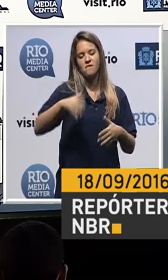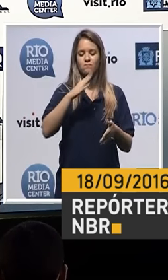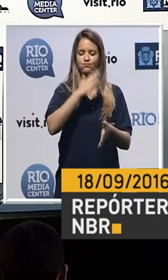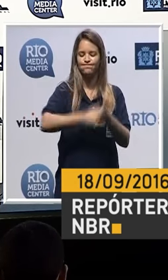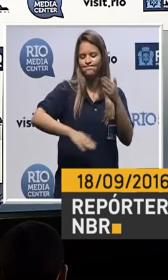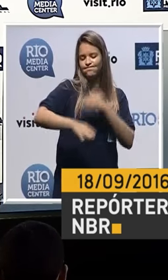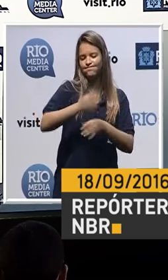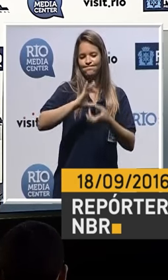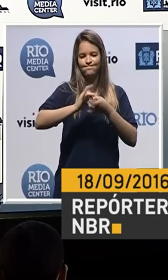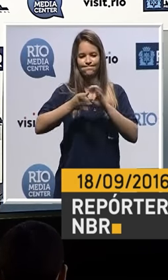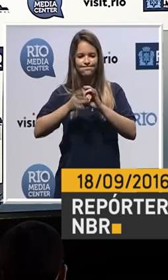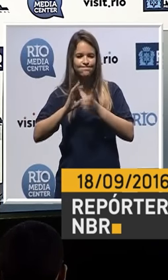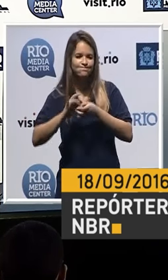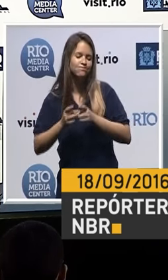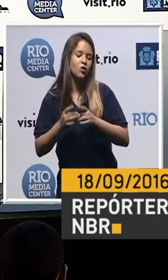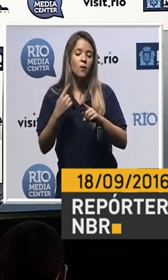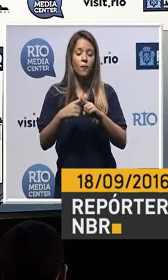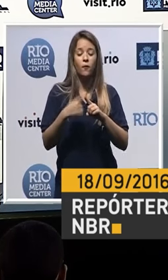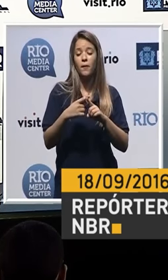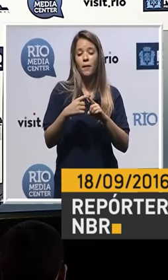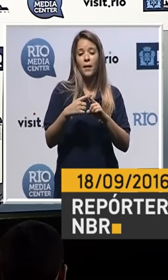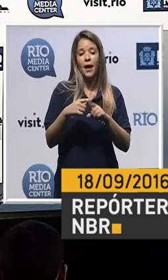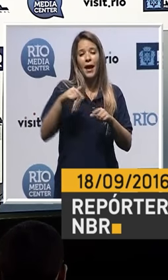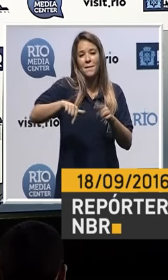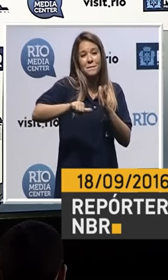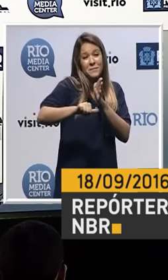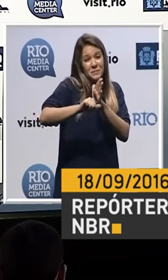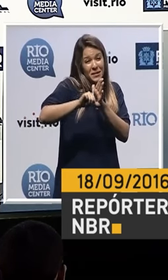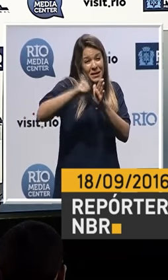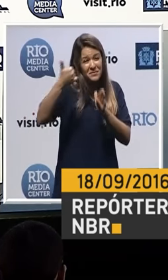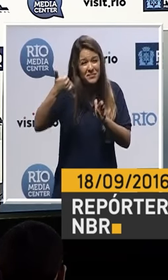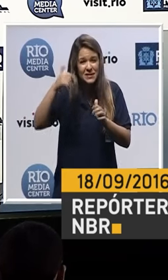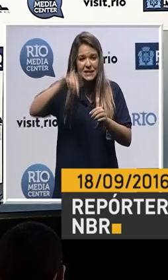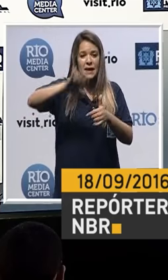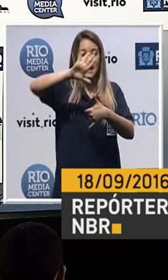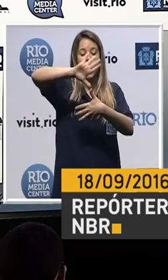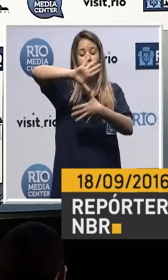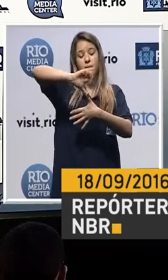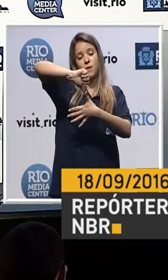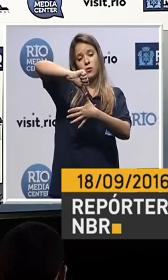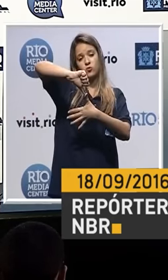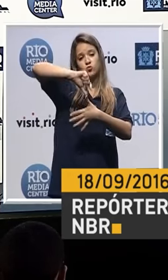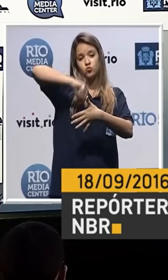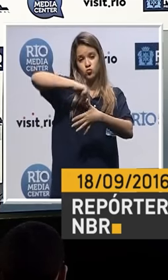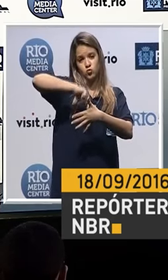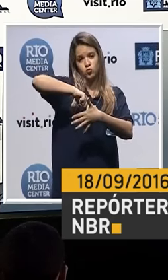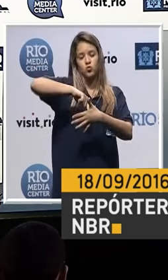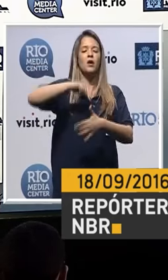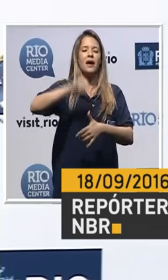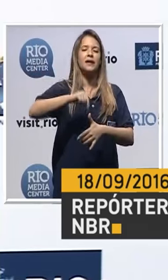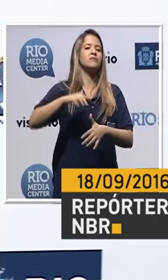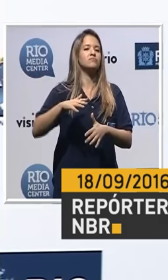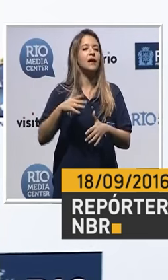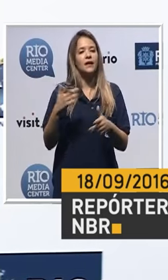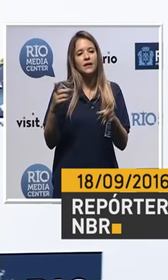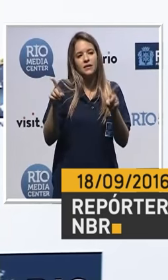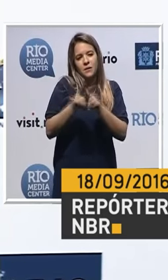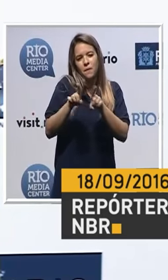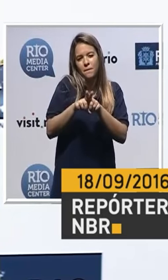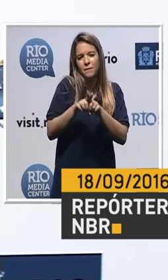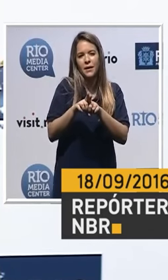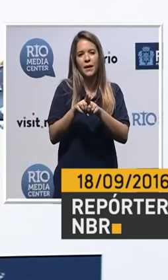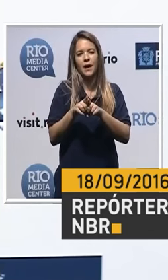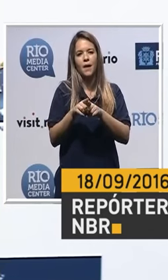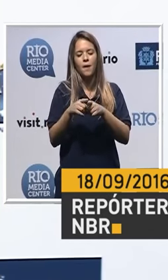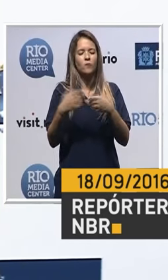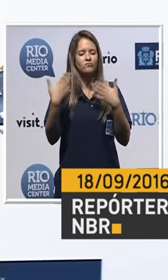pela primeira vez foram realizados na América do Sul e com muito sucesso. Então, vou passar agora